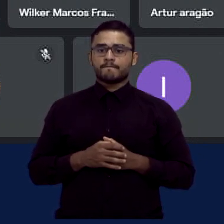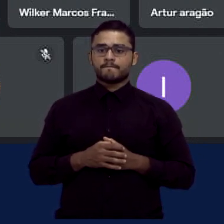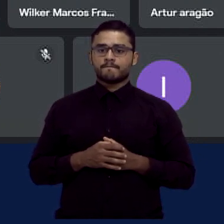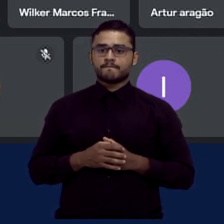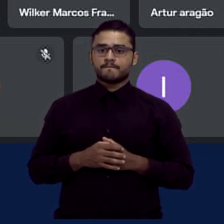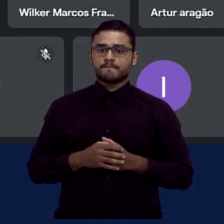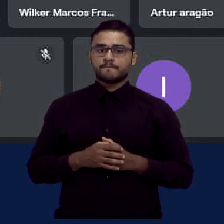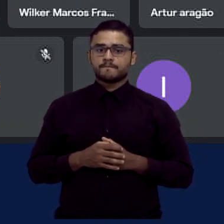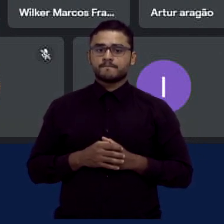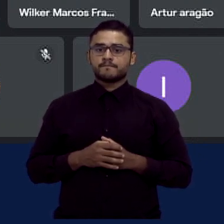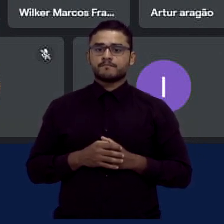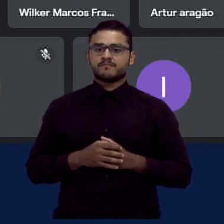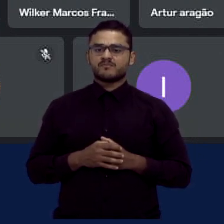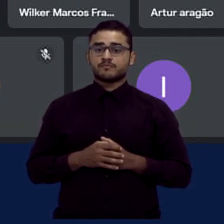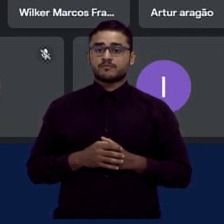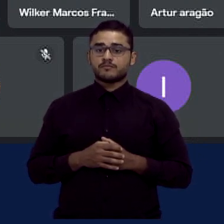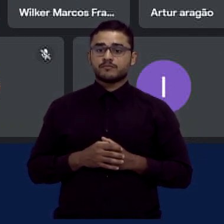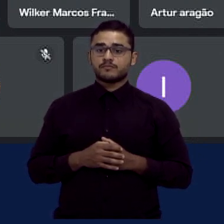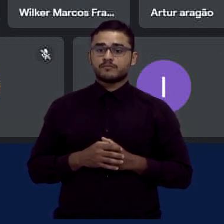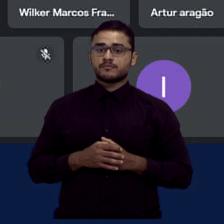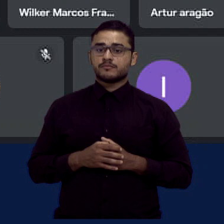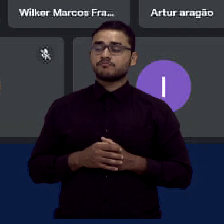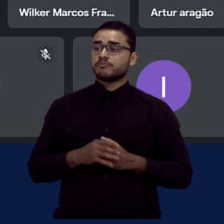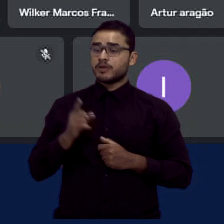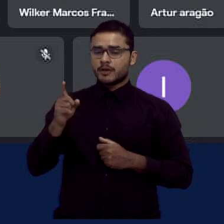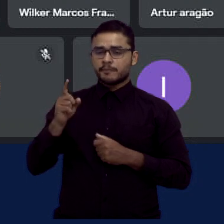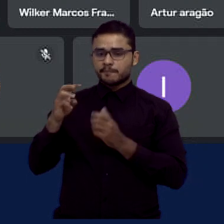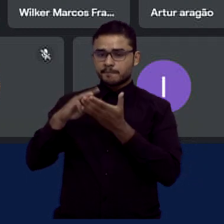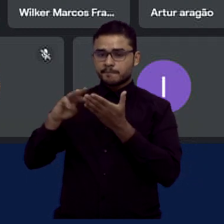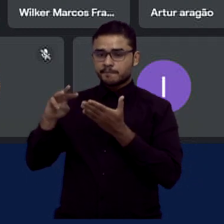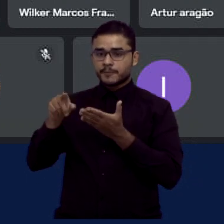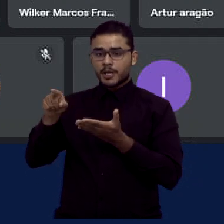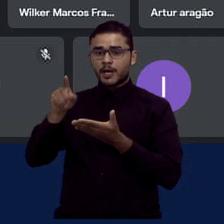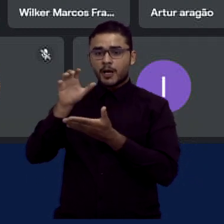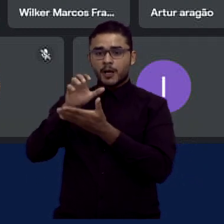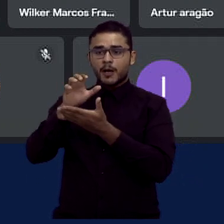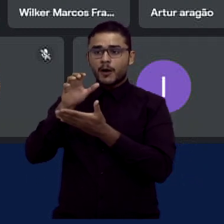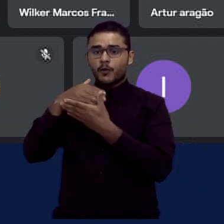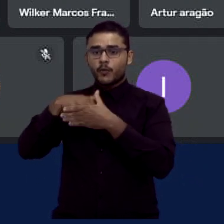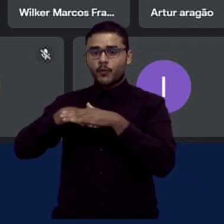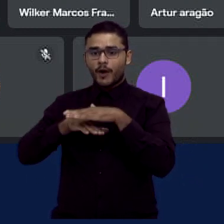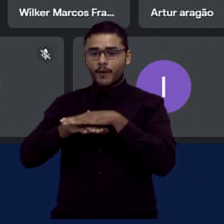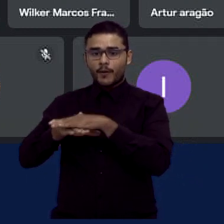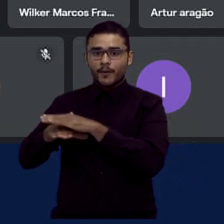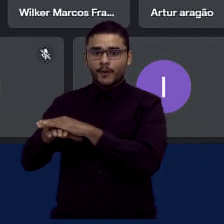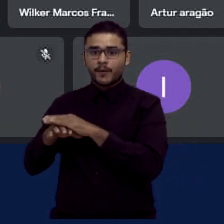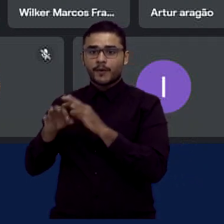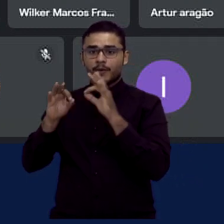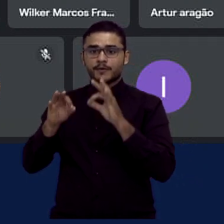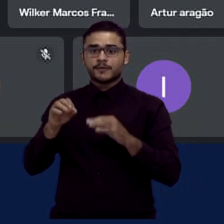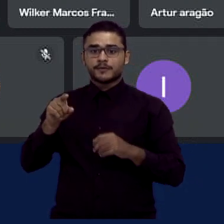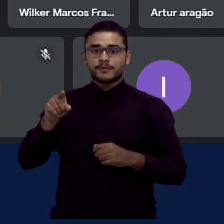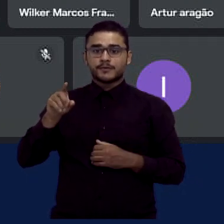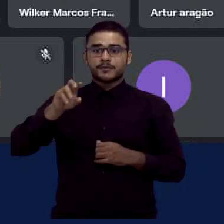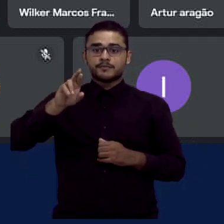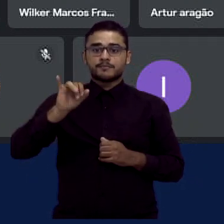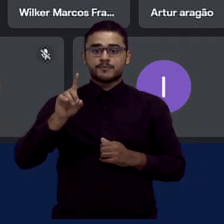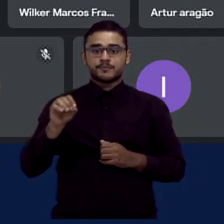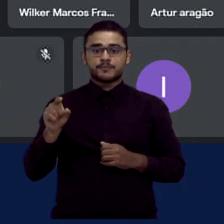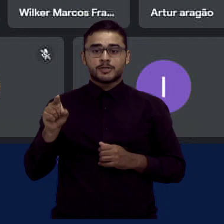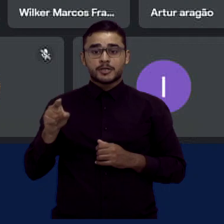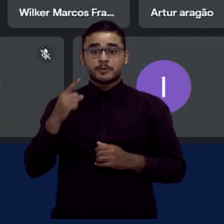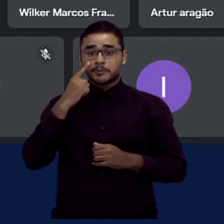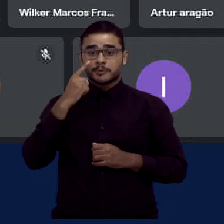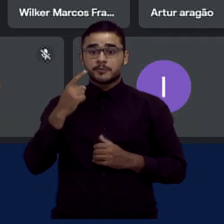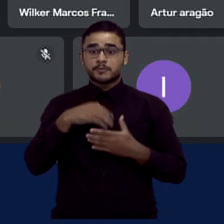Era colecionador e leitor de jornais alternativos. Pô, muito bom. Valeu. Então, o Raimundo Moacir tem aí uma base muito maior do que a nossa,